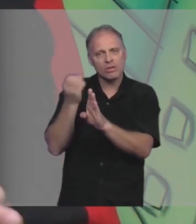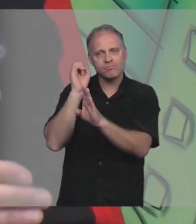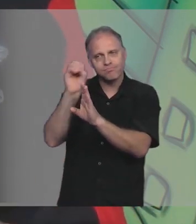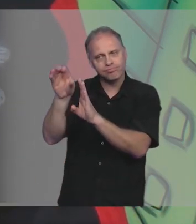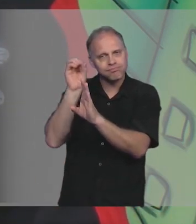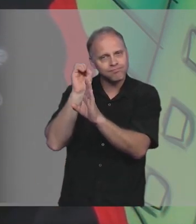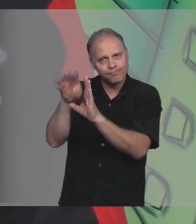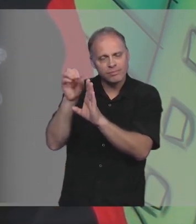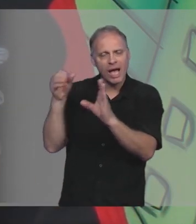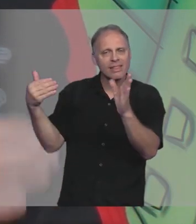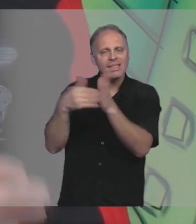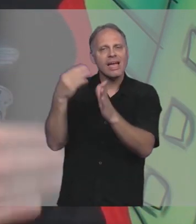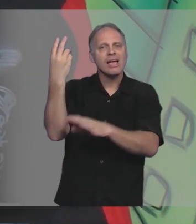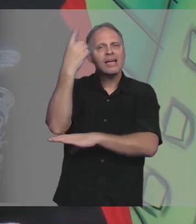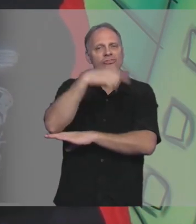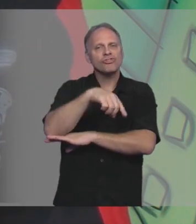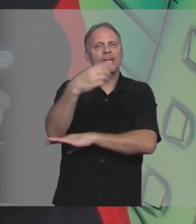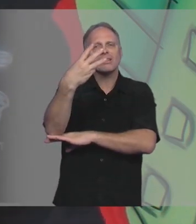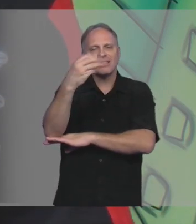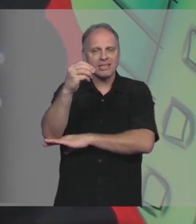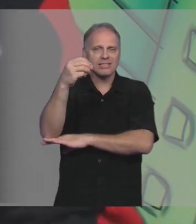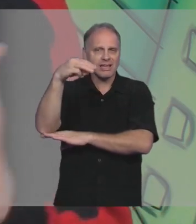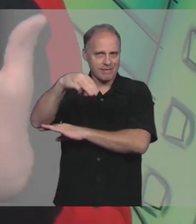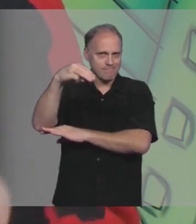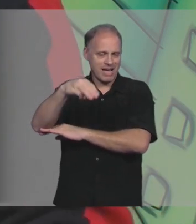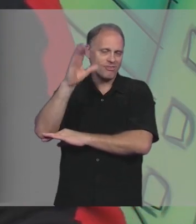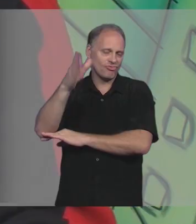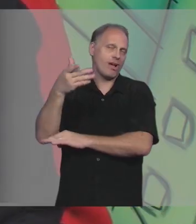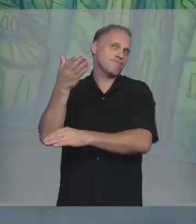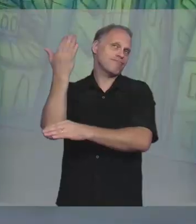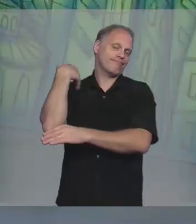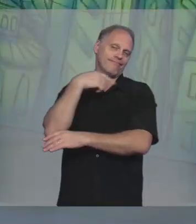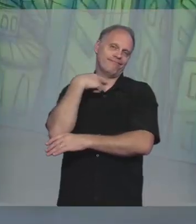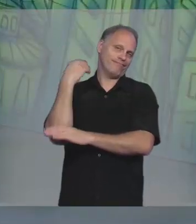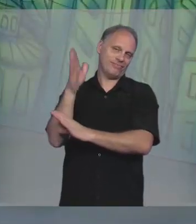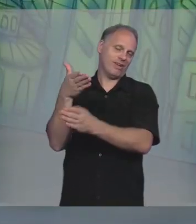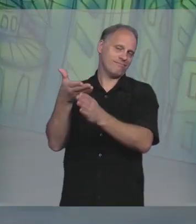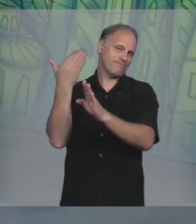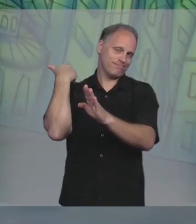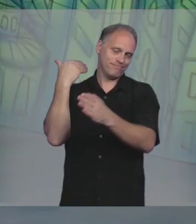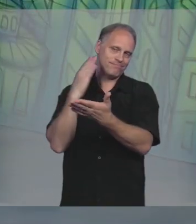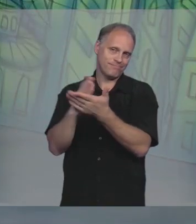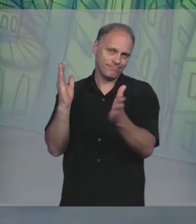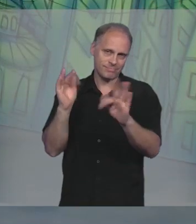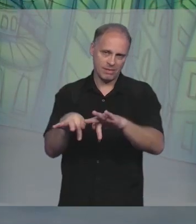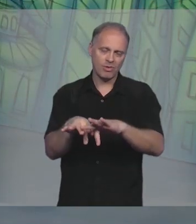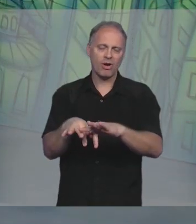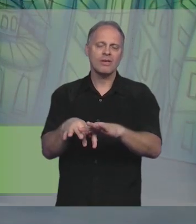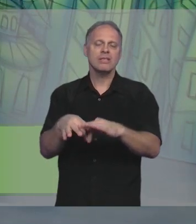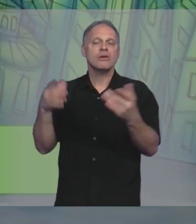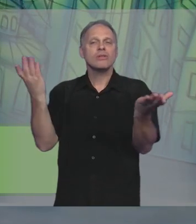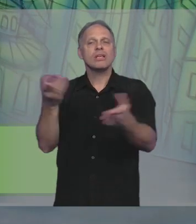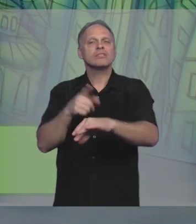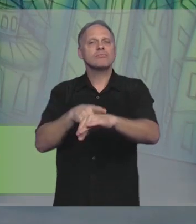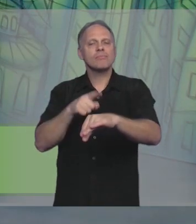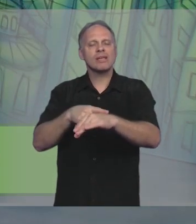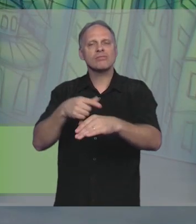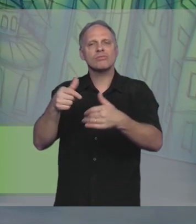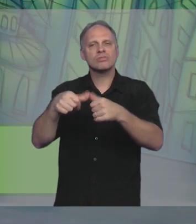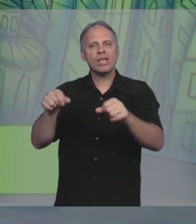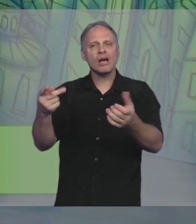encaminhadas agora até 30 de maio, ou seja, já passou o prazo de encaminhar sugestões. Nesse momento estão